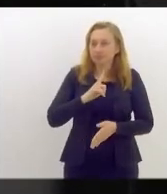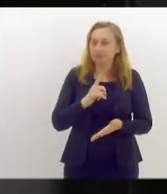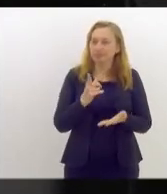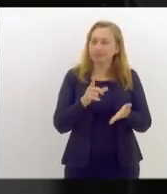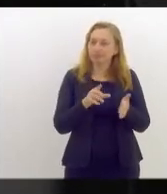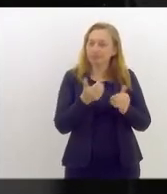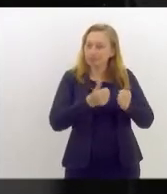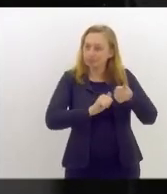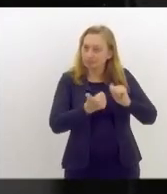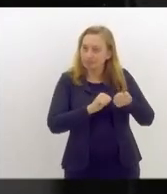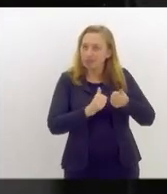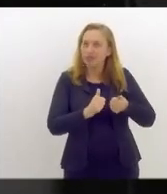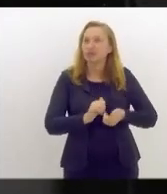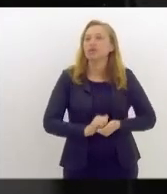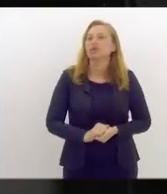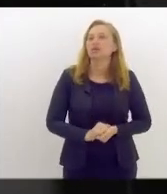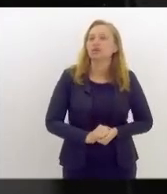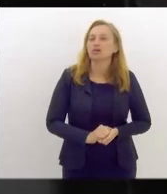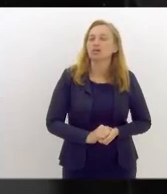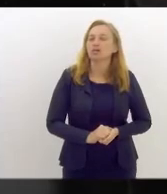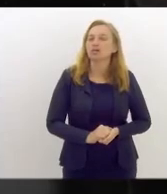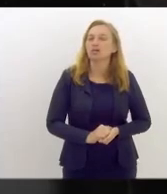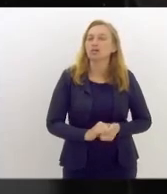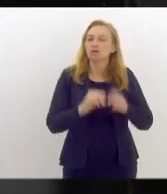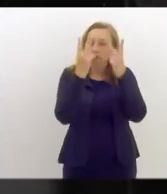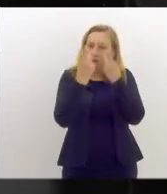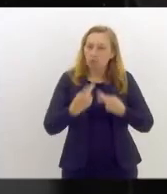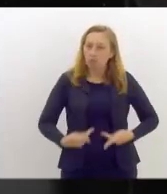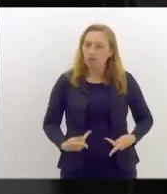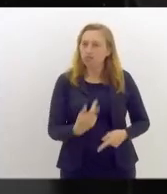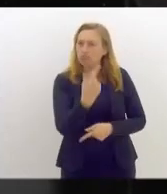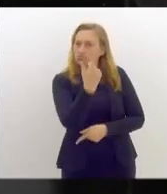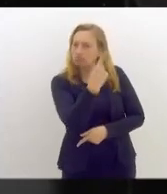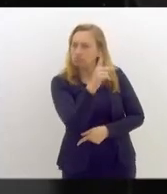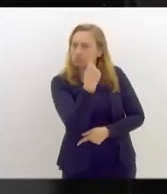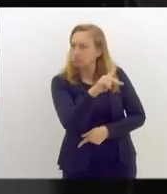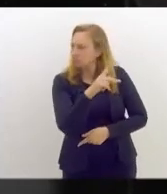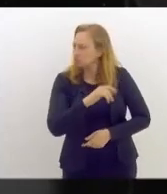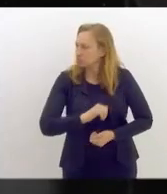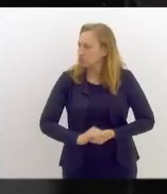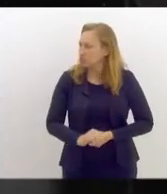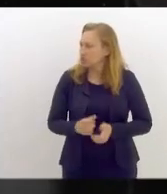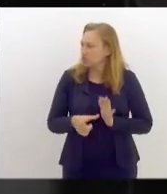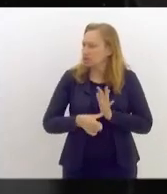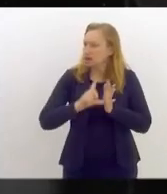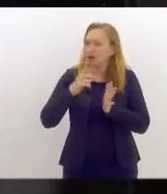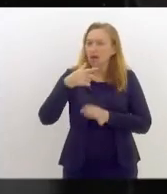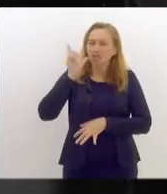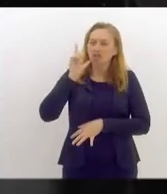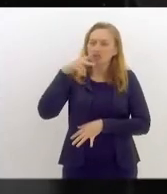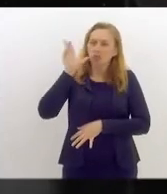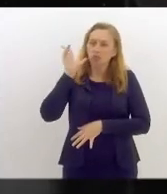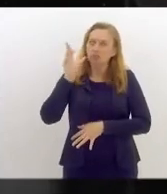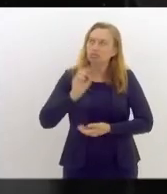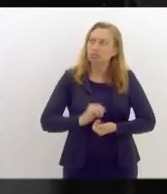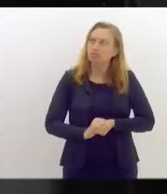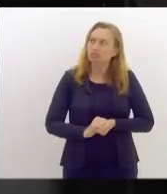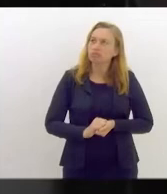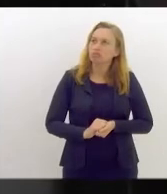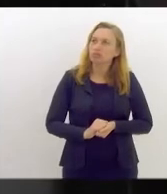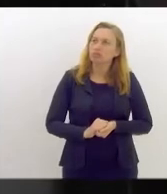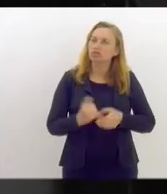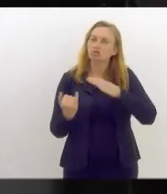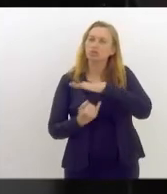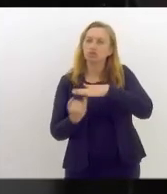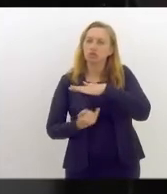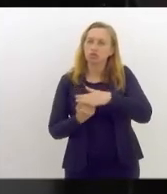é o lado humano dele eu tive antes de ontem né Eu estava no